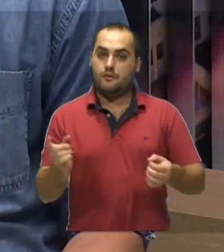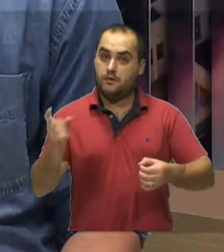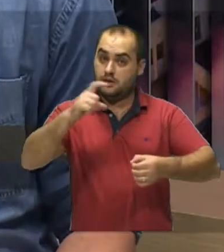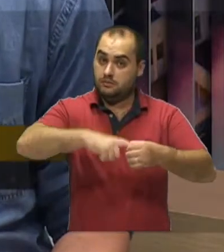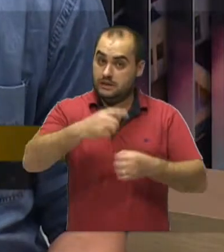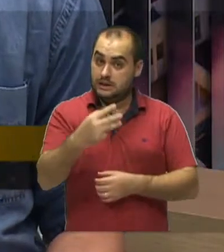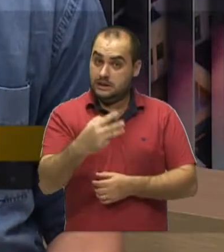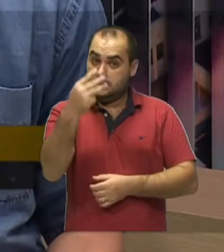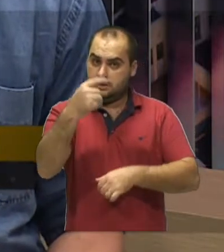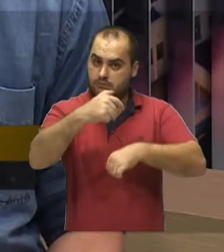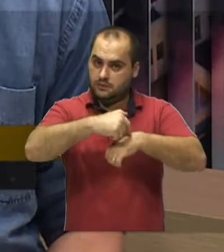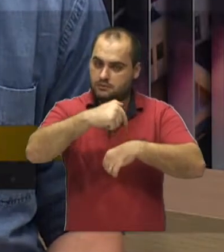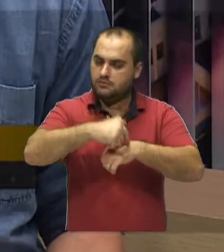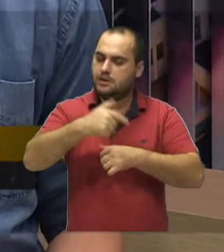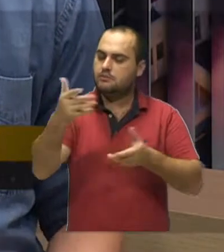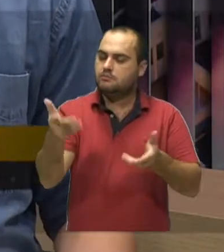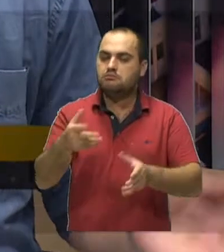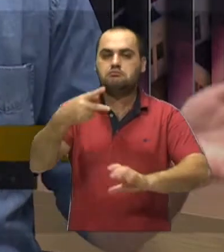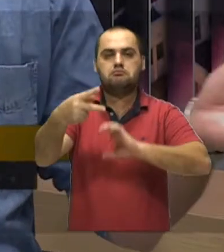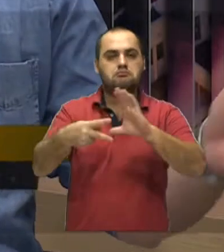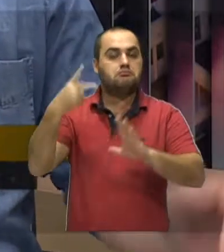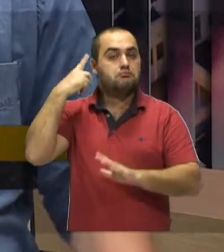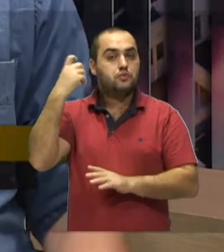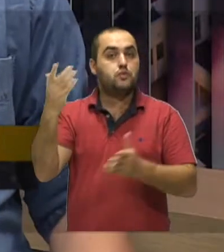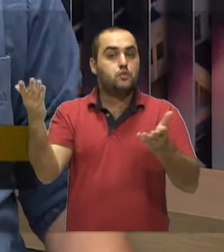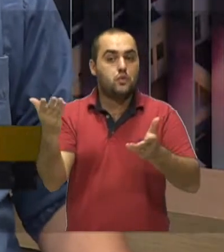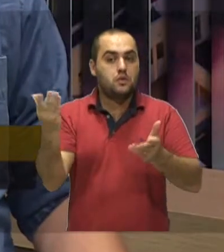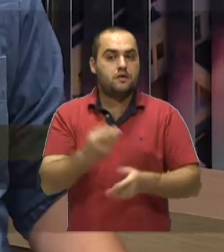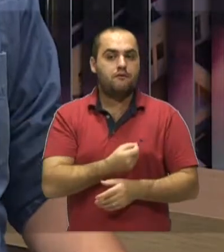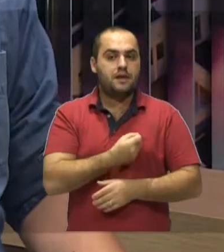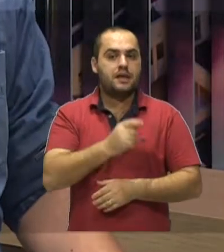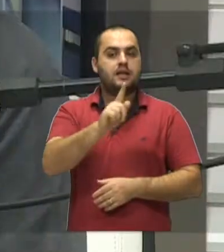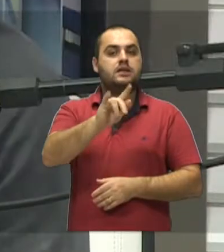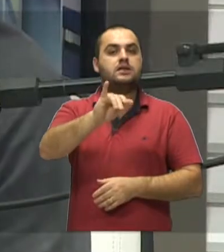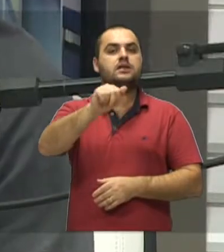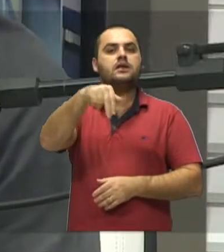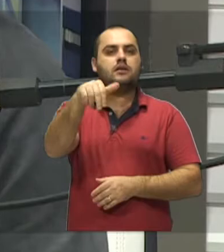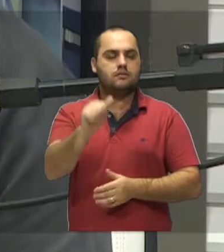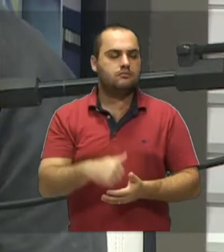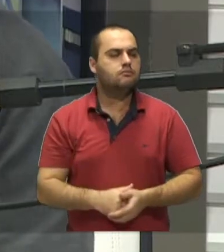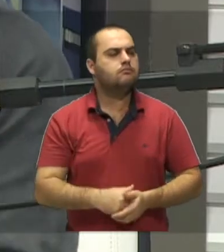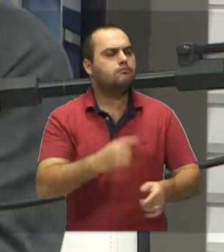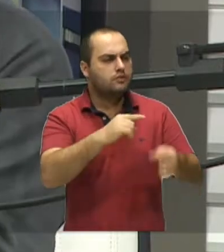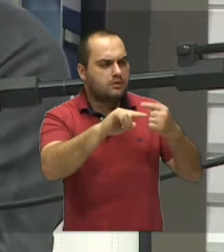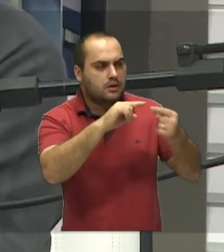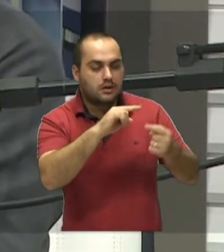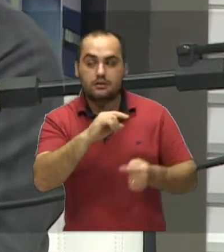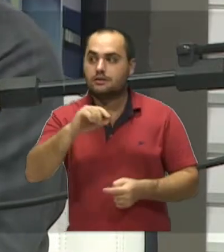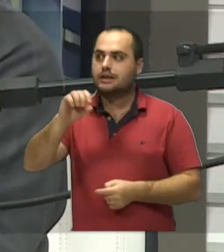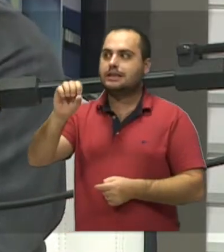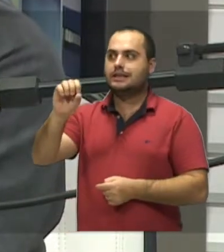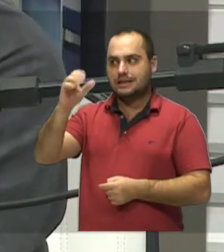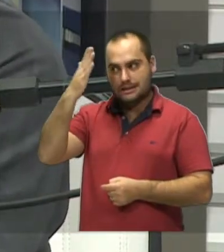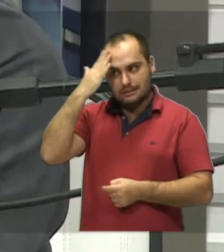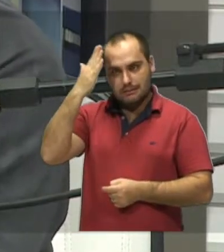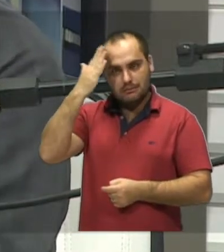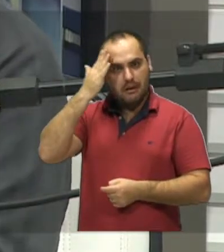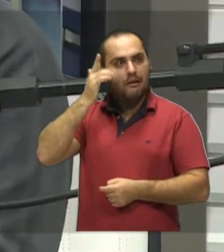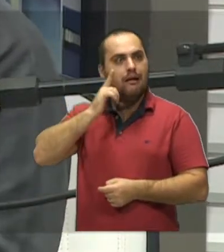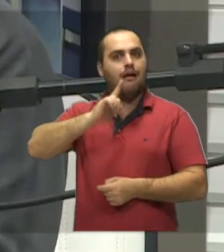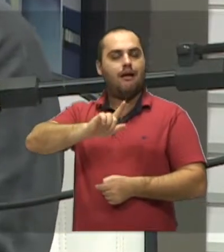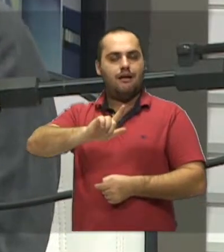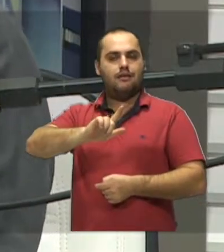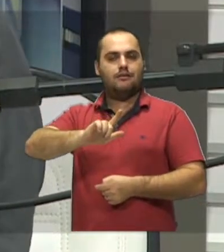Hoje conosco Giana Servi, que acabou de apresentar a música Saber Ganhar. É uma música muito interessante do Edu Krieger. O